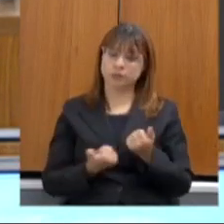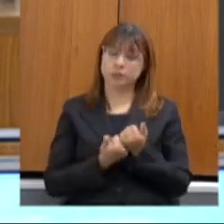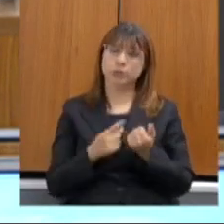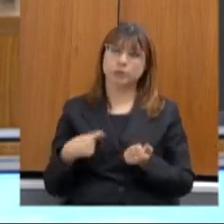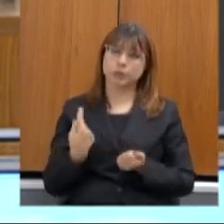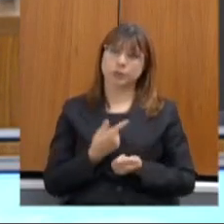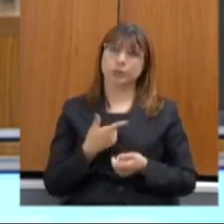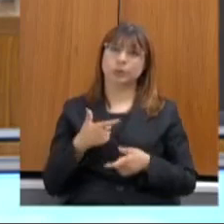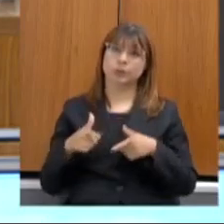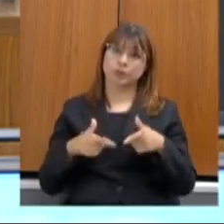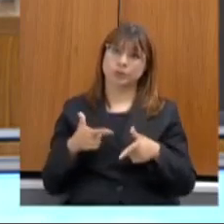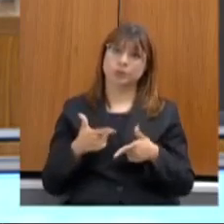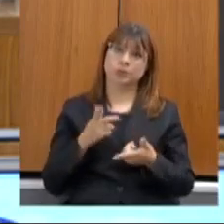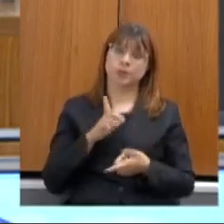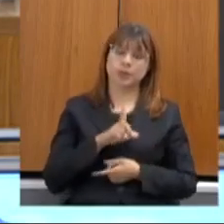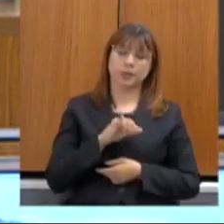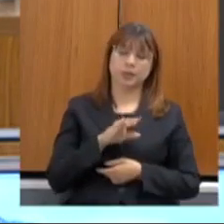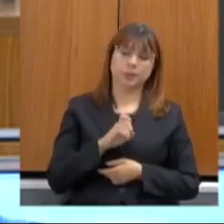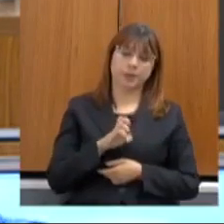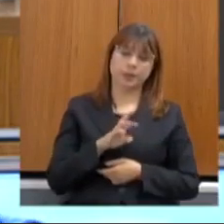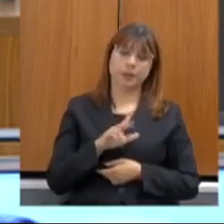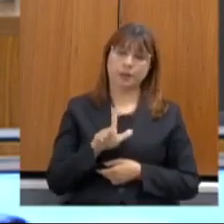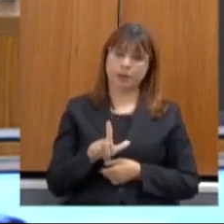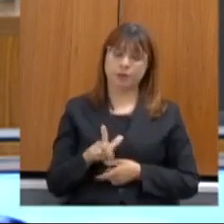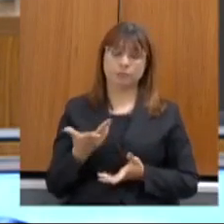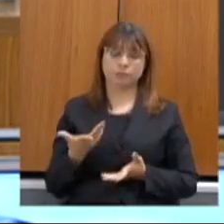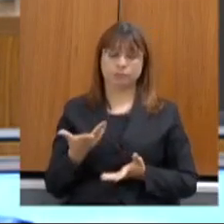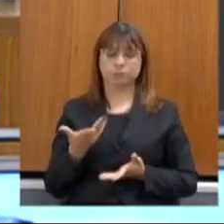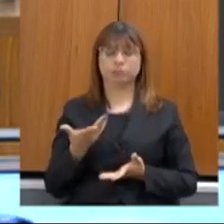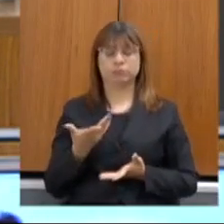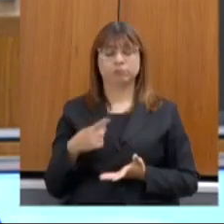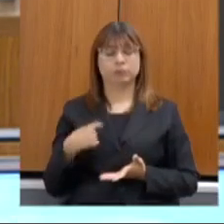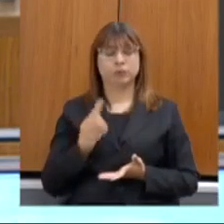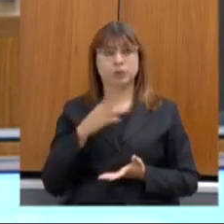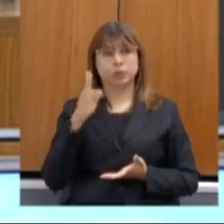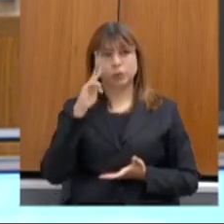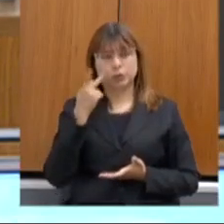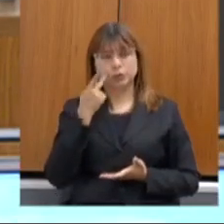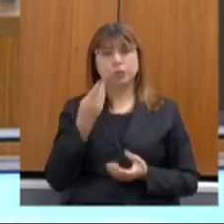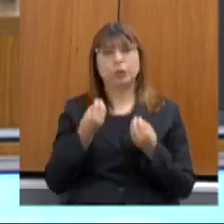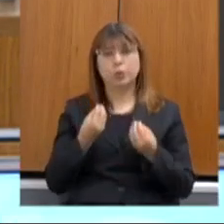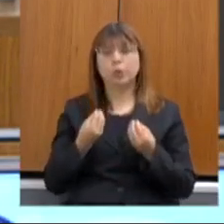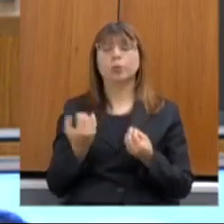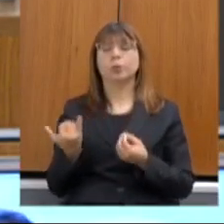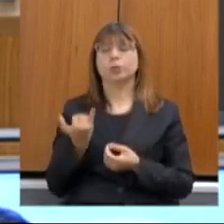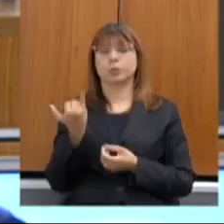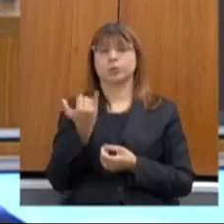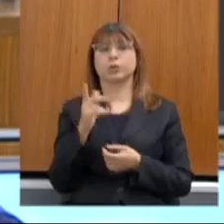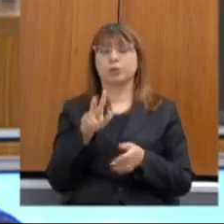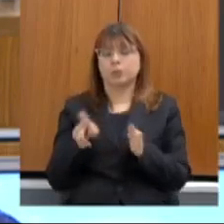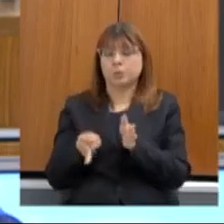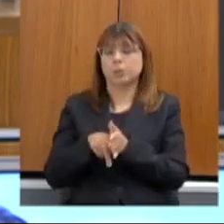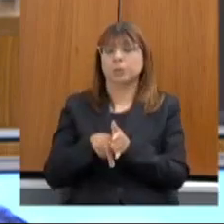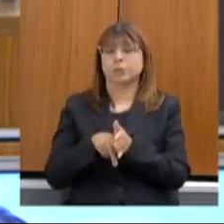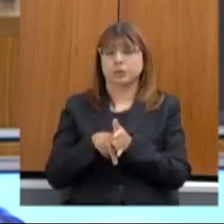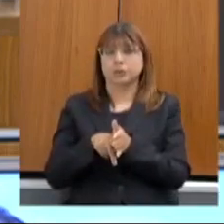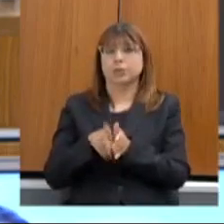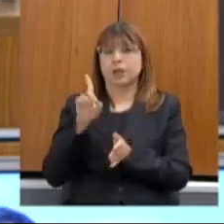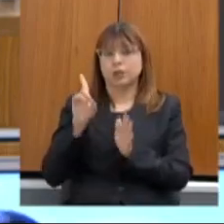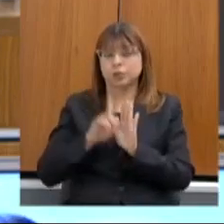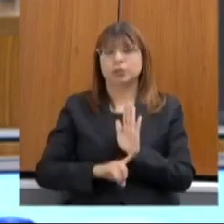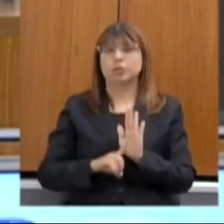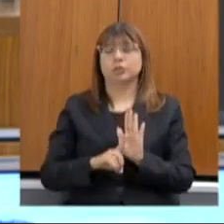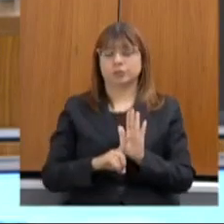que é da linha ali Liberal sabe reconhecer a importância da propriedade privada né como um